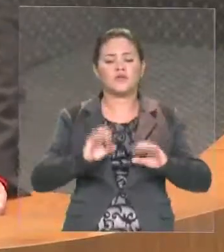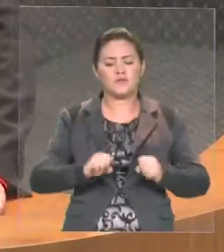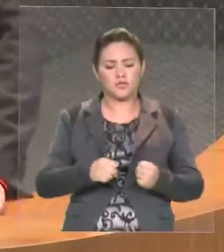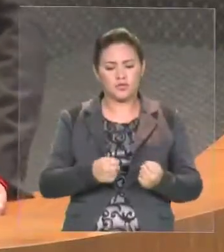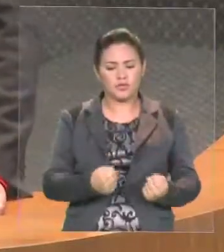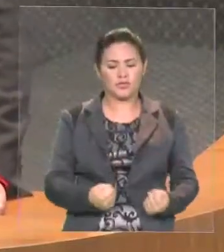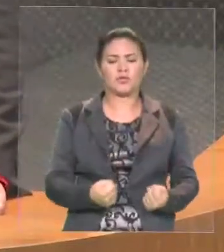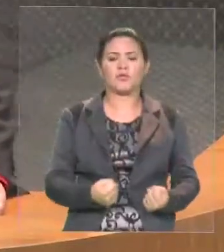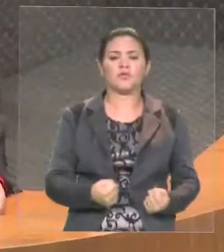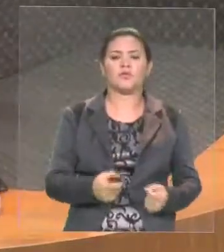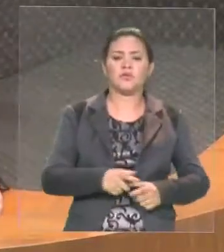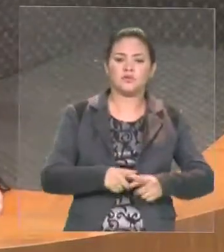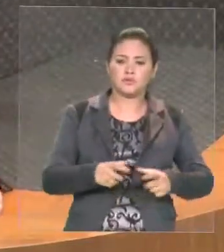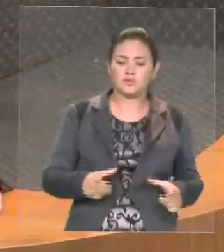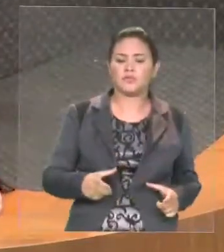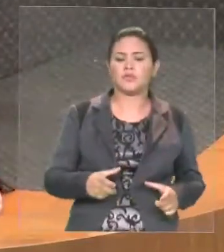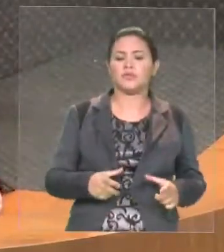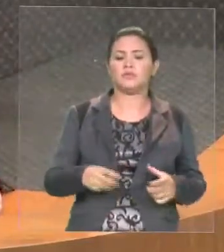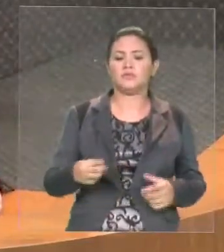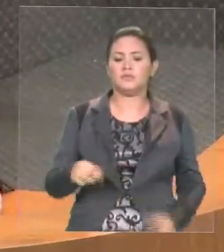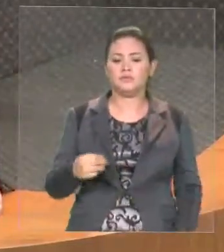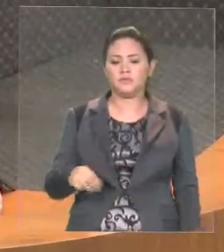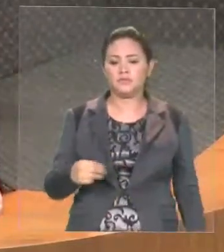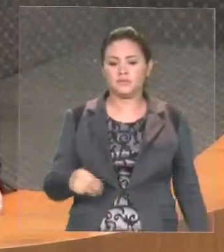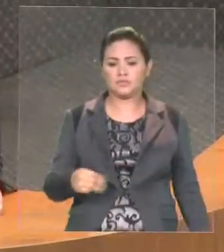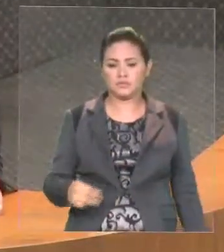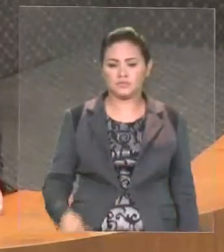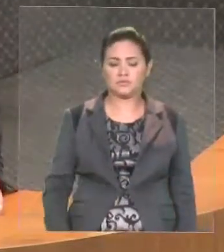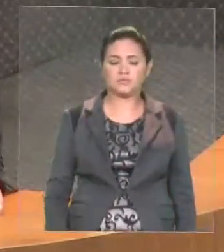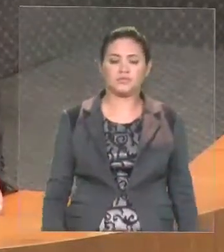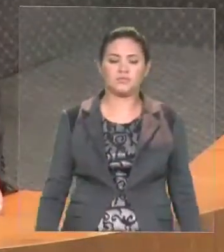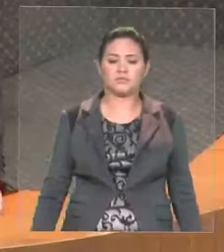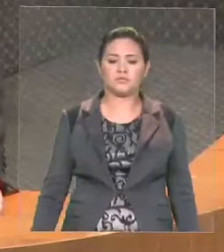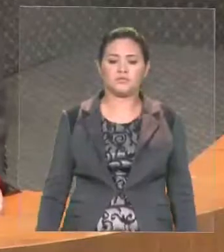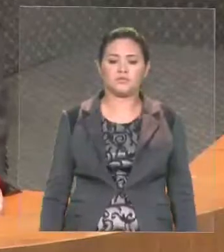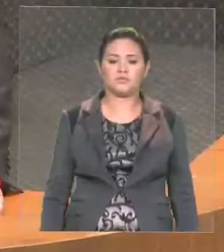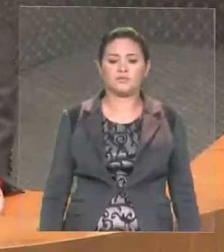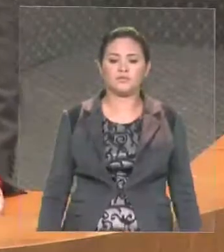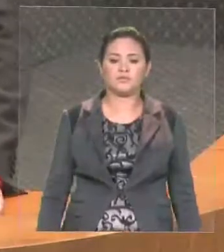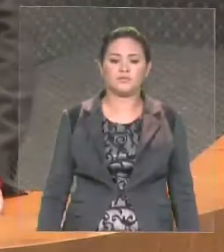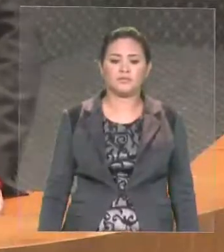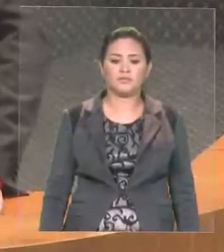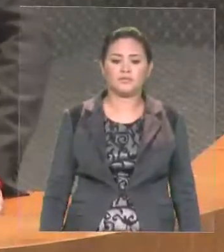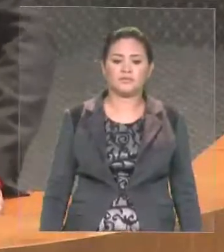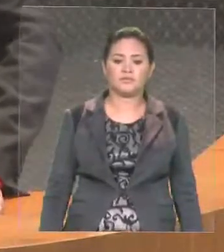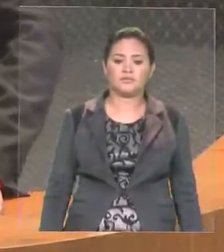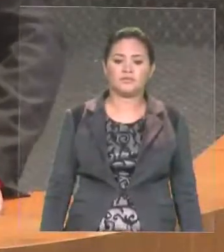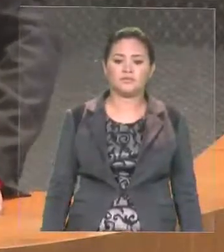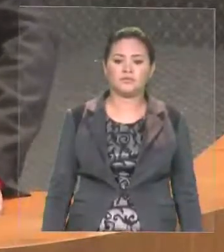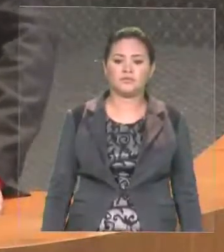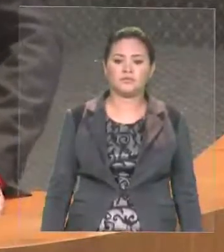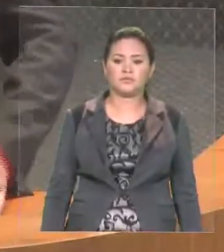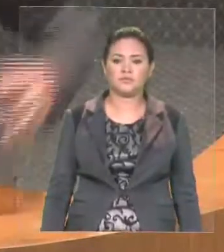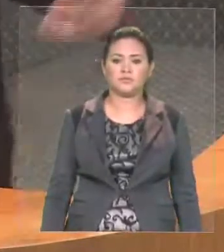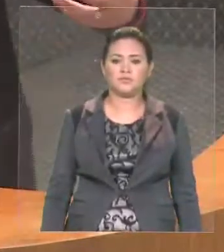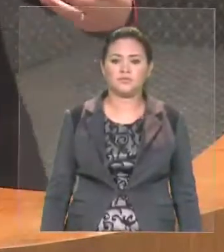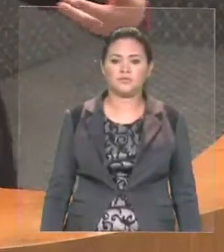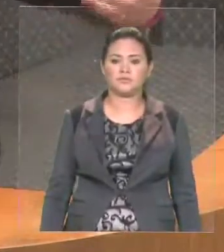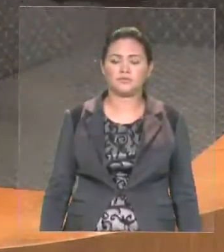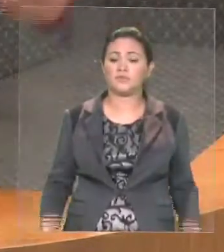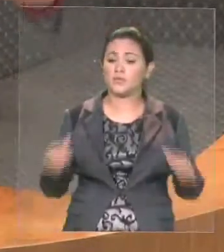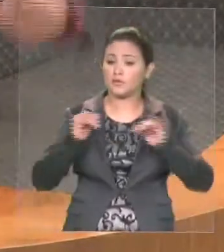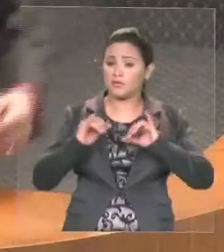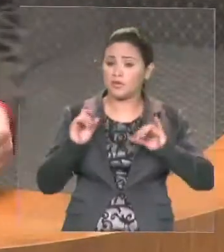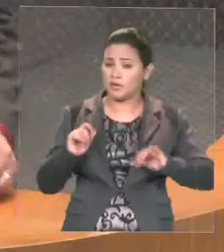ter também mais empregos gerados no Maranhão. Dizer que é pequena a importância de